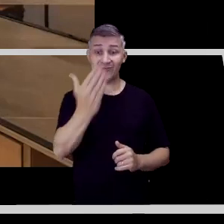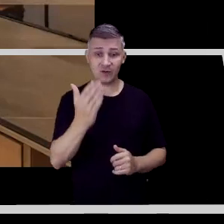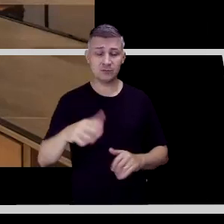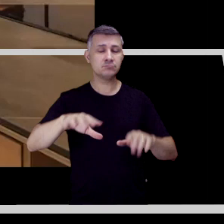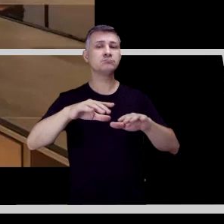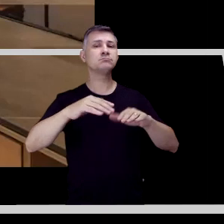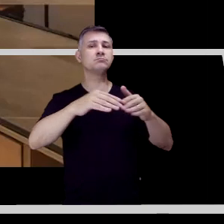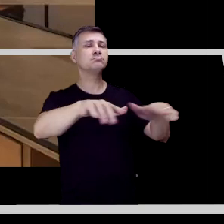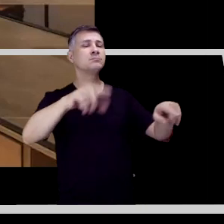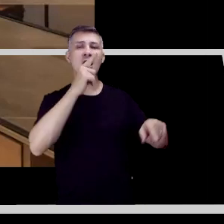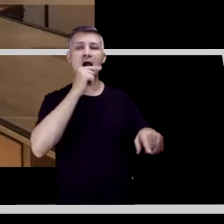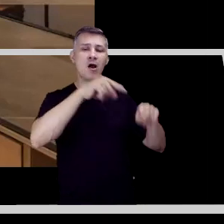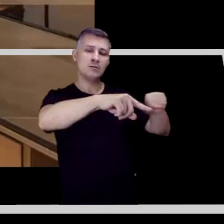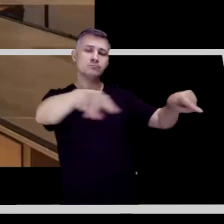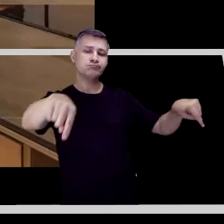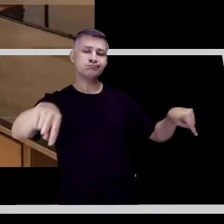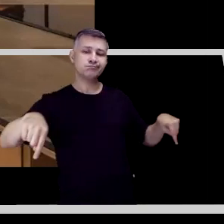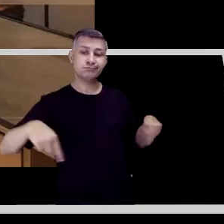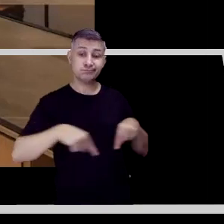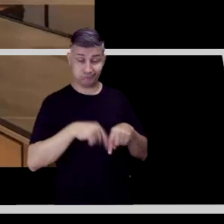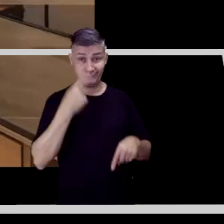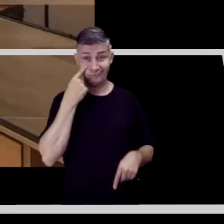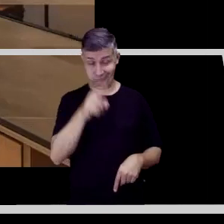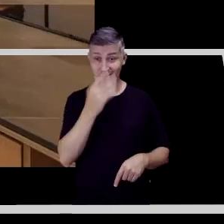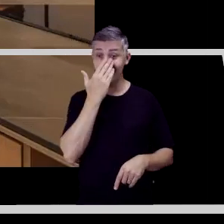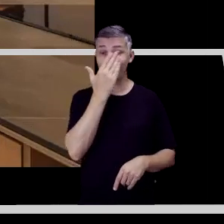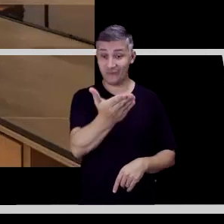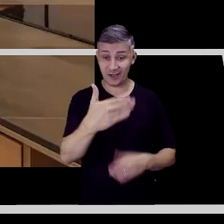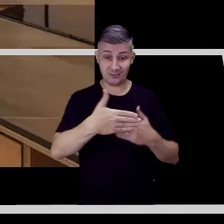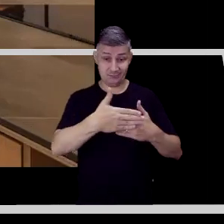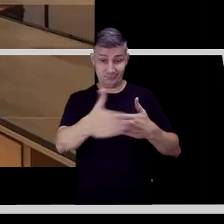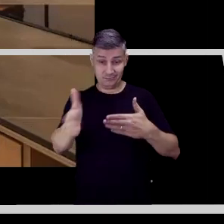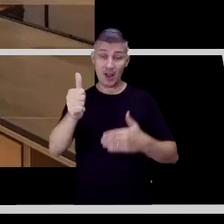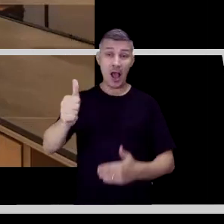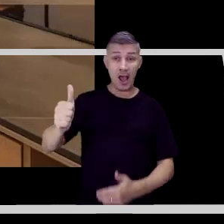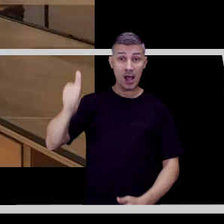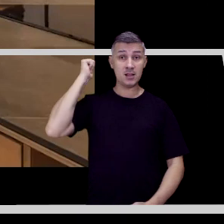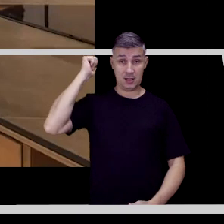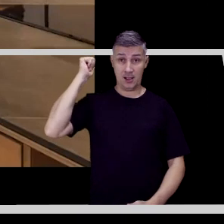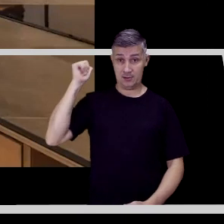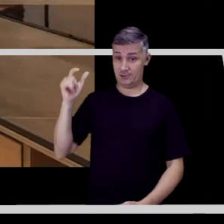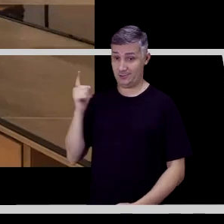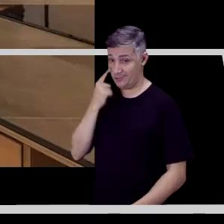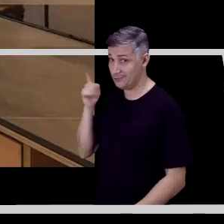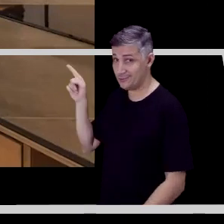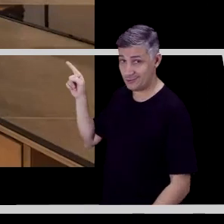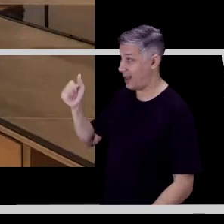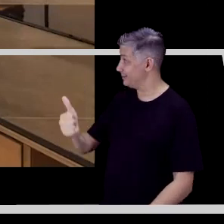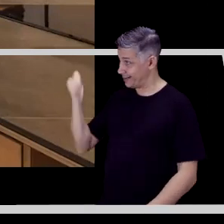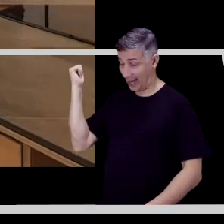Ela está de frente a um lago que está dentro desse condomínio. Aqui nós estamos vendo a fachada da frente, que tem um portão, mas atrás de nós